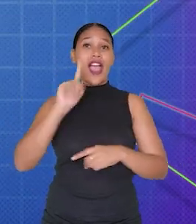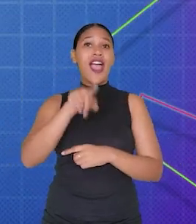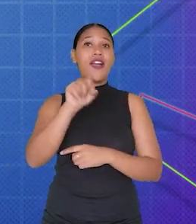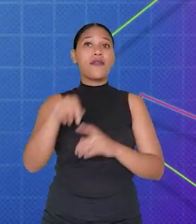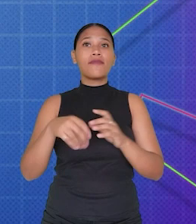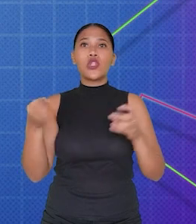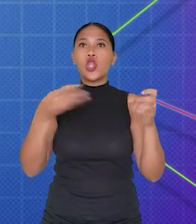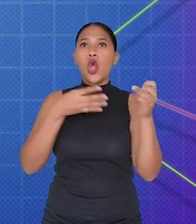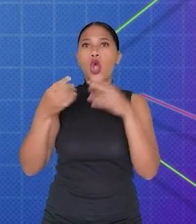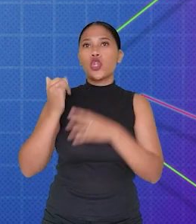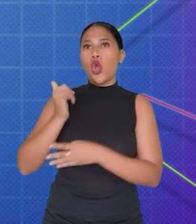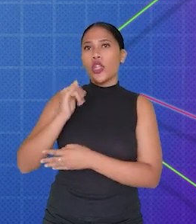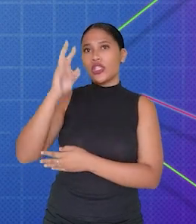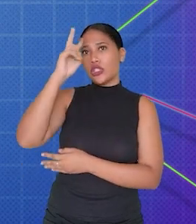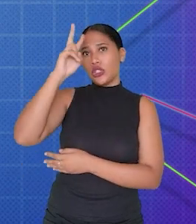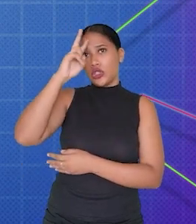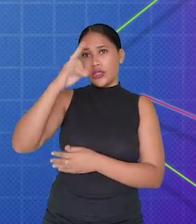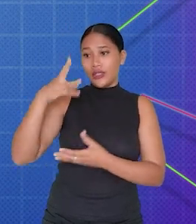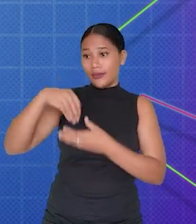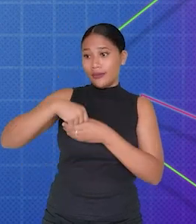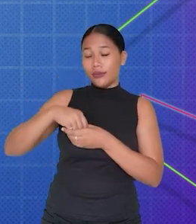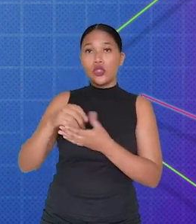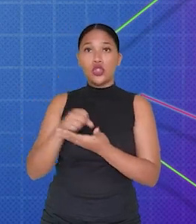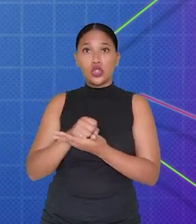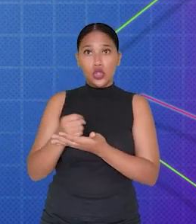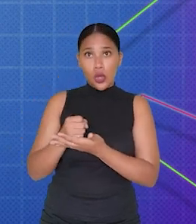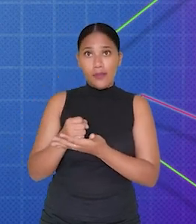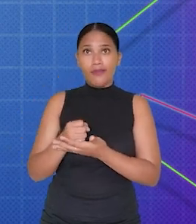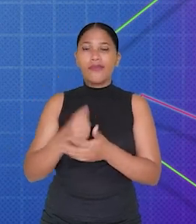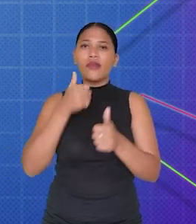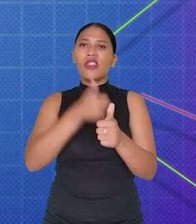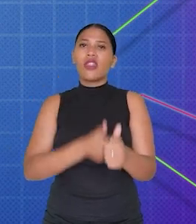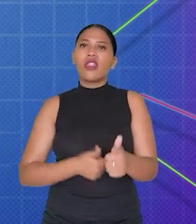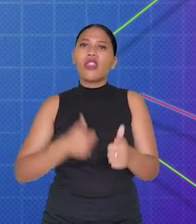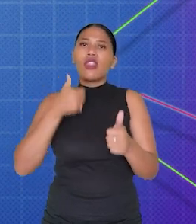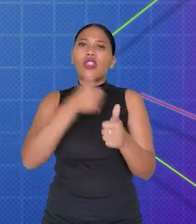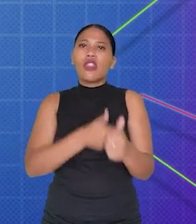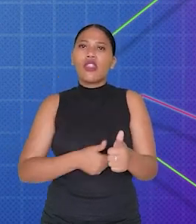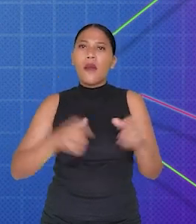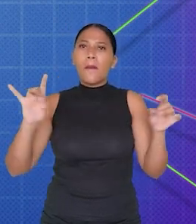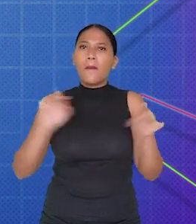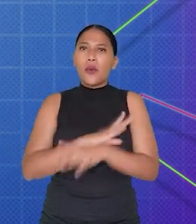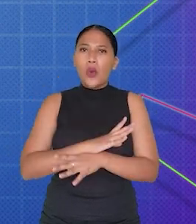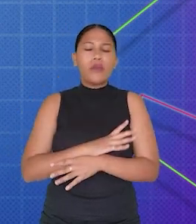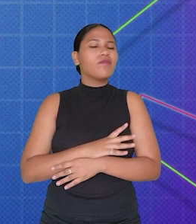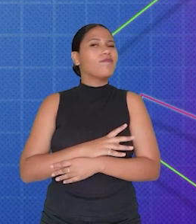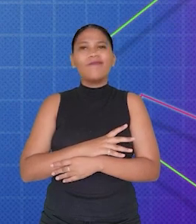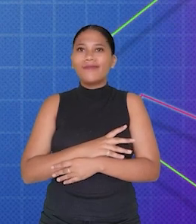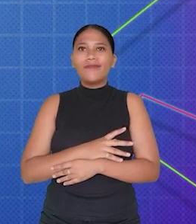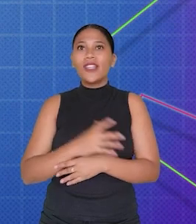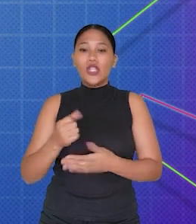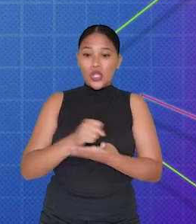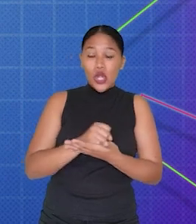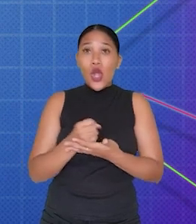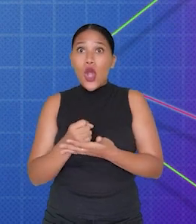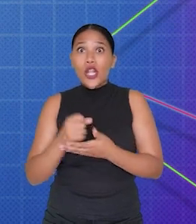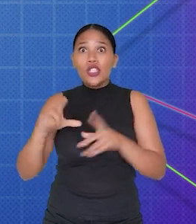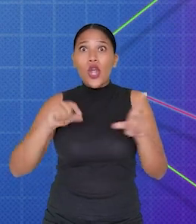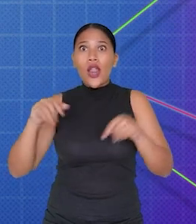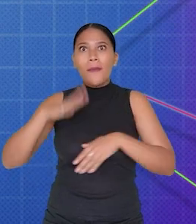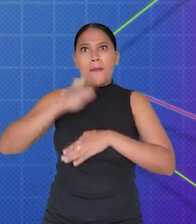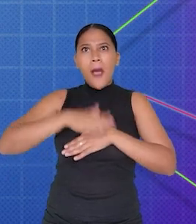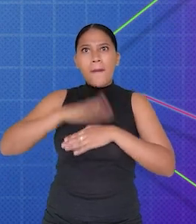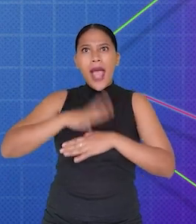uma forma inovadora de contar histórias em jogos eletrônicos. Em vez de seguir uma trajetória pré-determinada, os jogadores são capazes de escolher